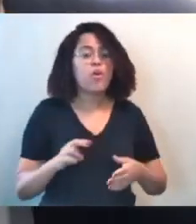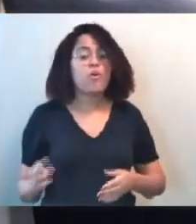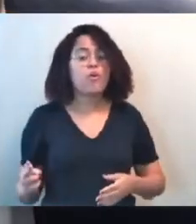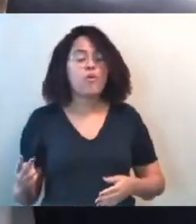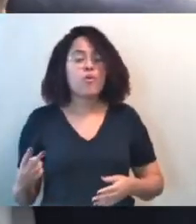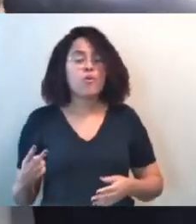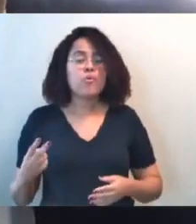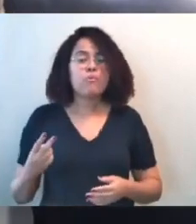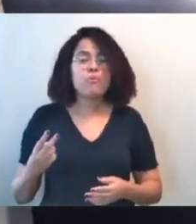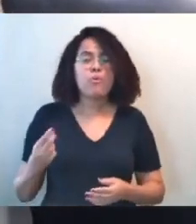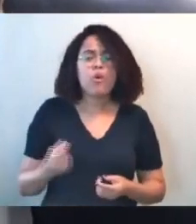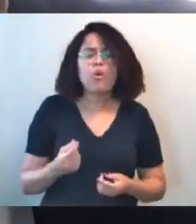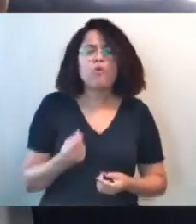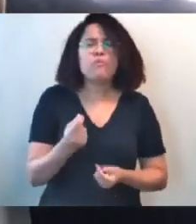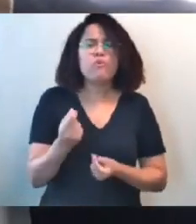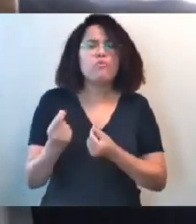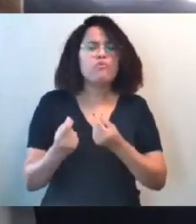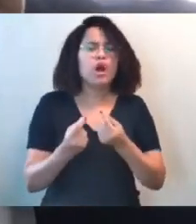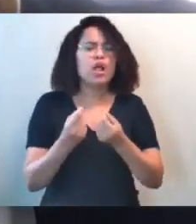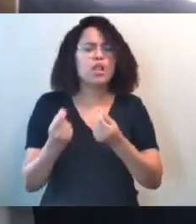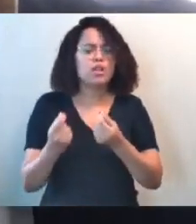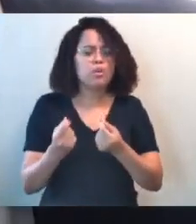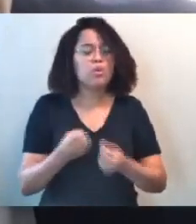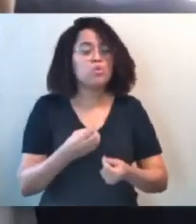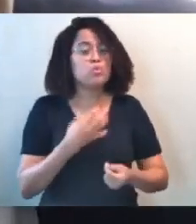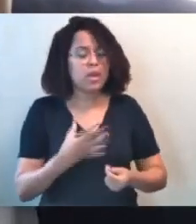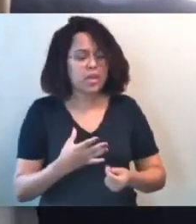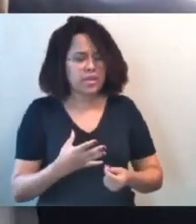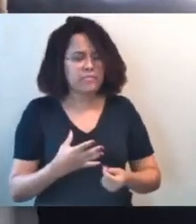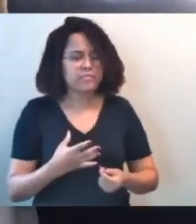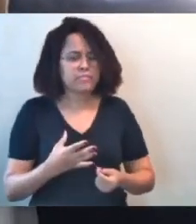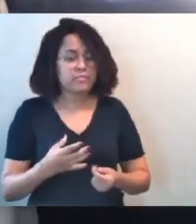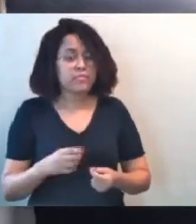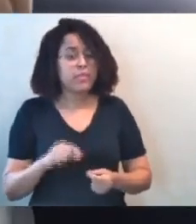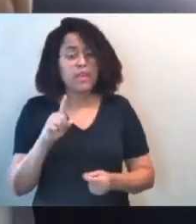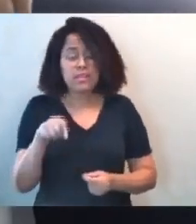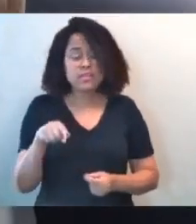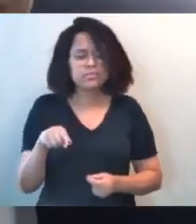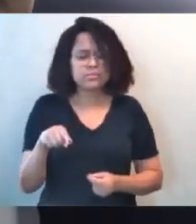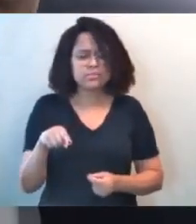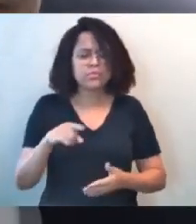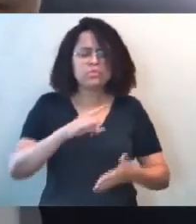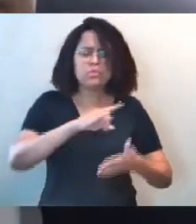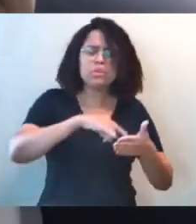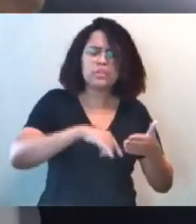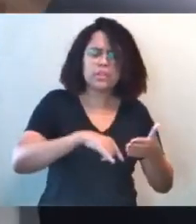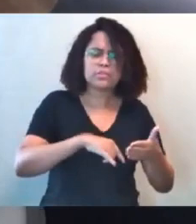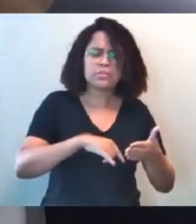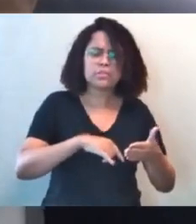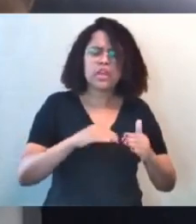bem que está sendo considerado no contrato. É isso. Então, André,